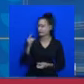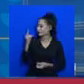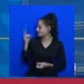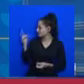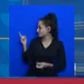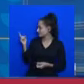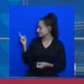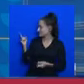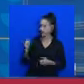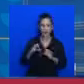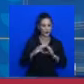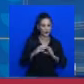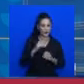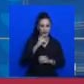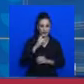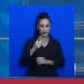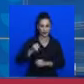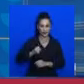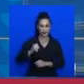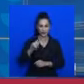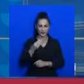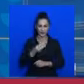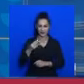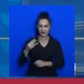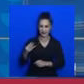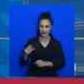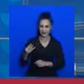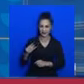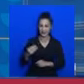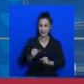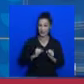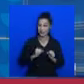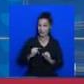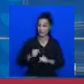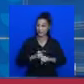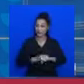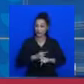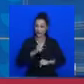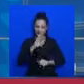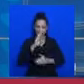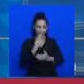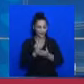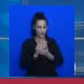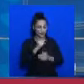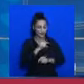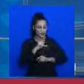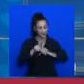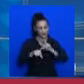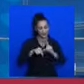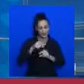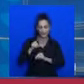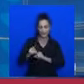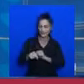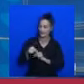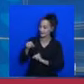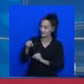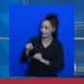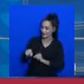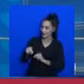Quinta bola verde número 33. E pode ser agora, acredite daí, que a gente sorteia